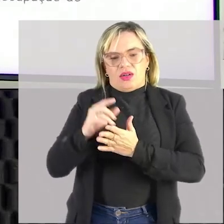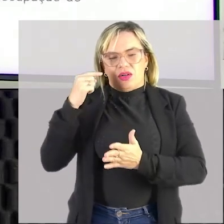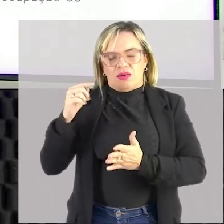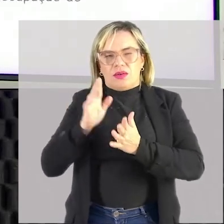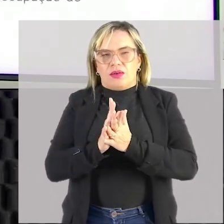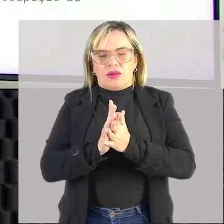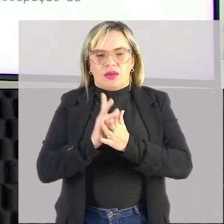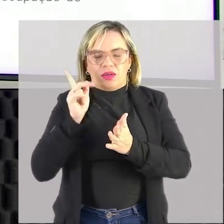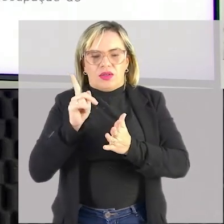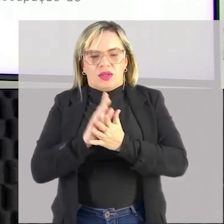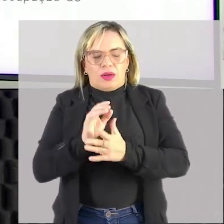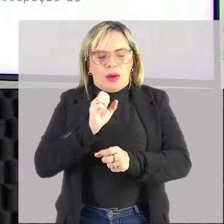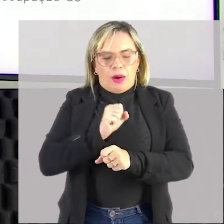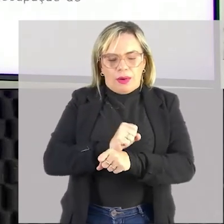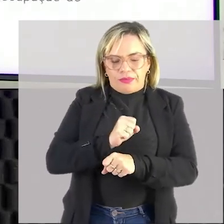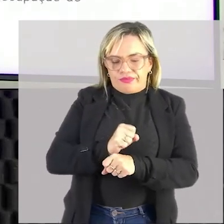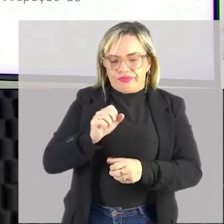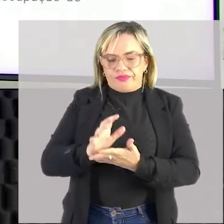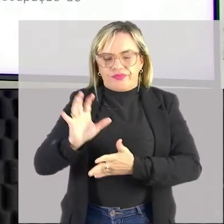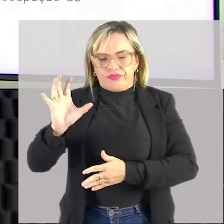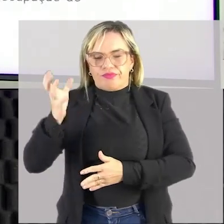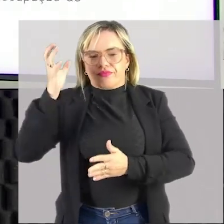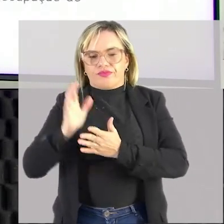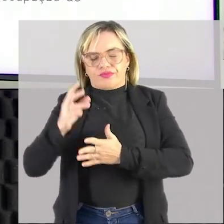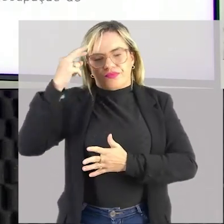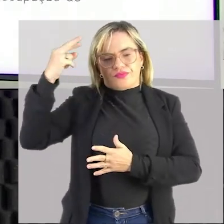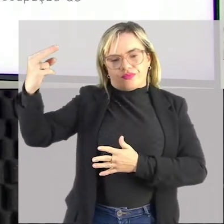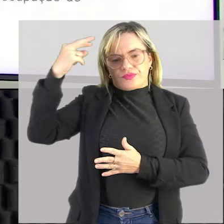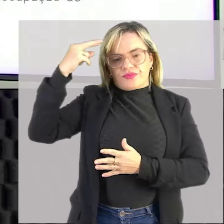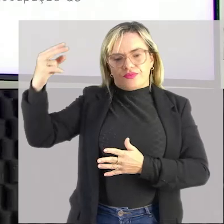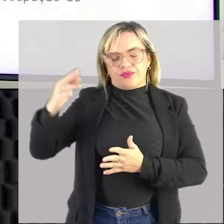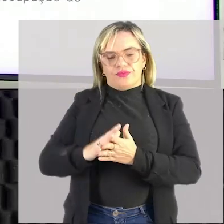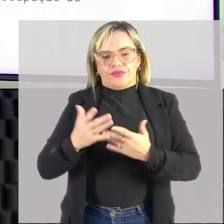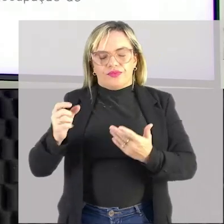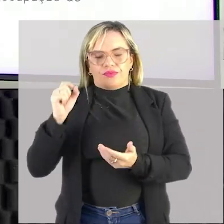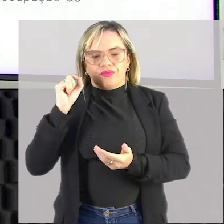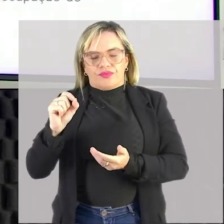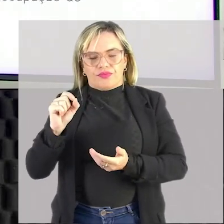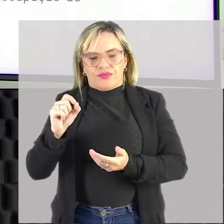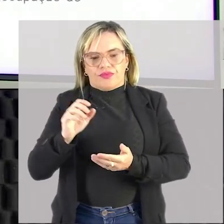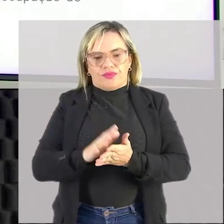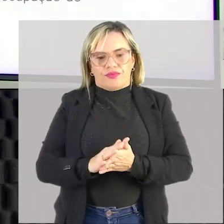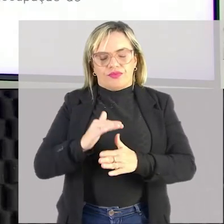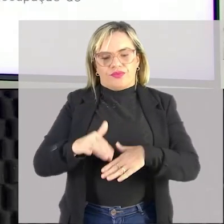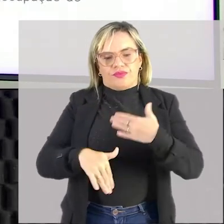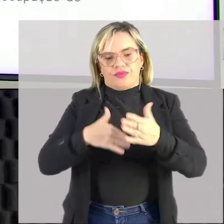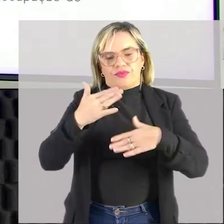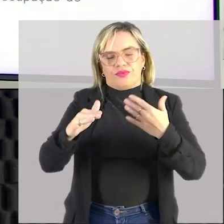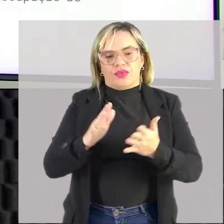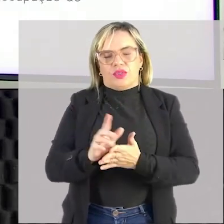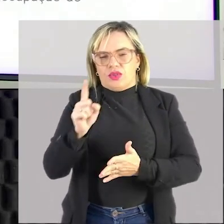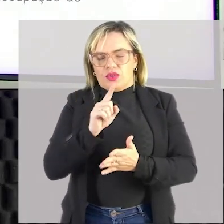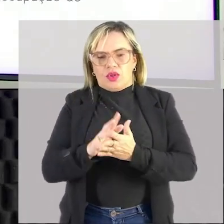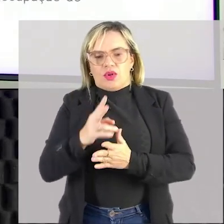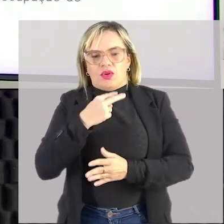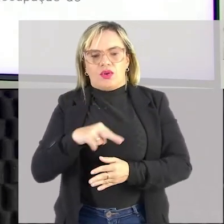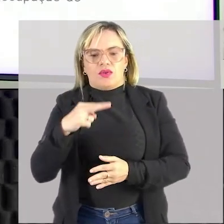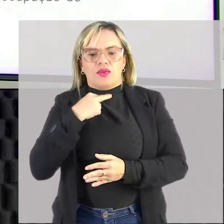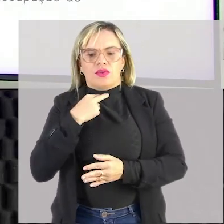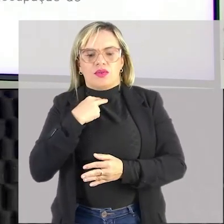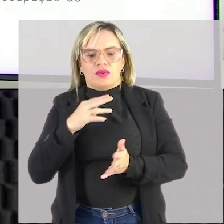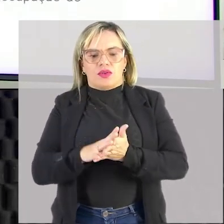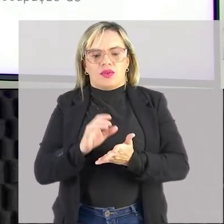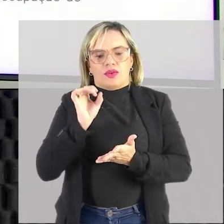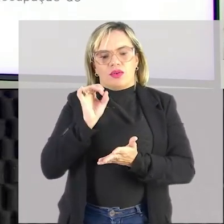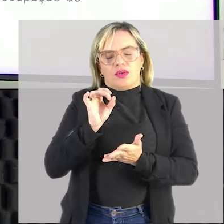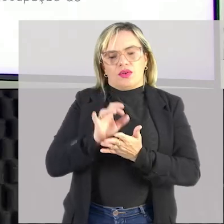que estávamos esperando que esse algo mais acontecesse para aquele então fosse desenvolvido, mas a gente não pode somente,